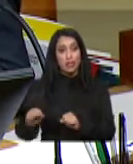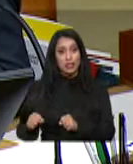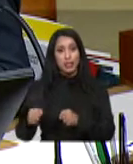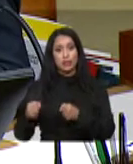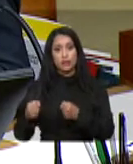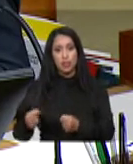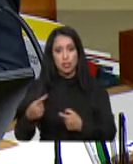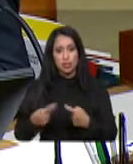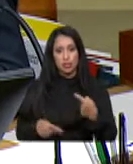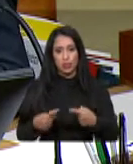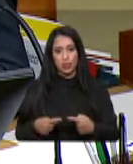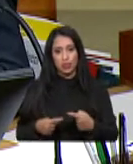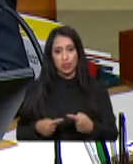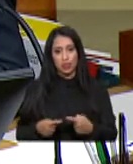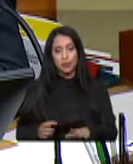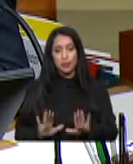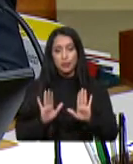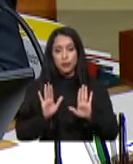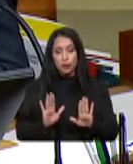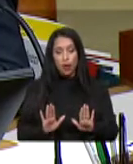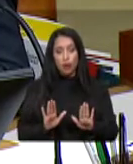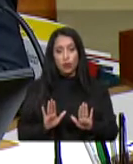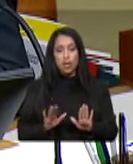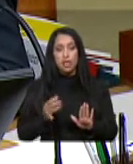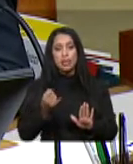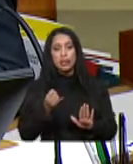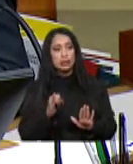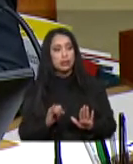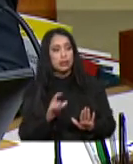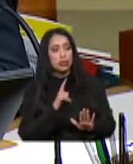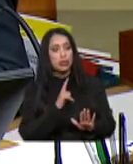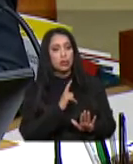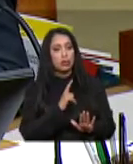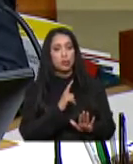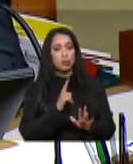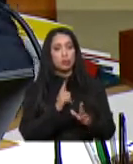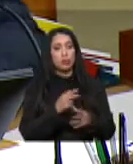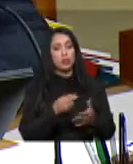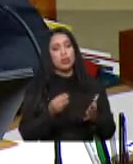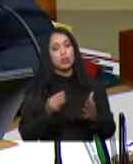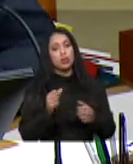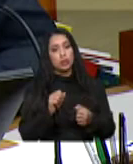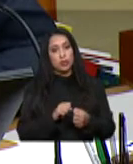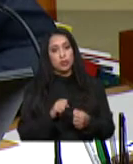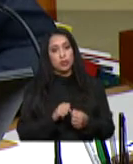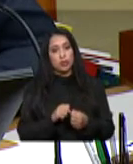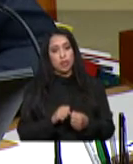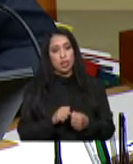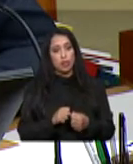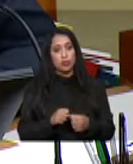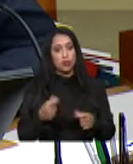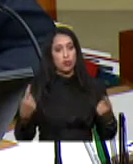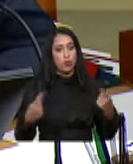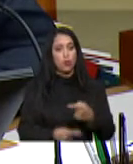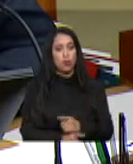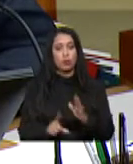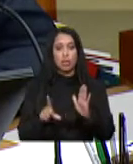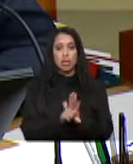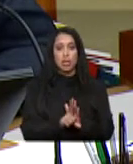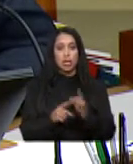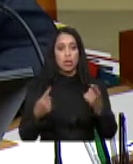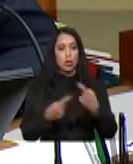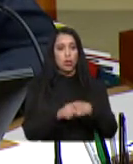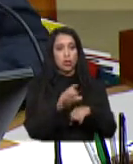própria política. Se, eventualmente, algum desses atos extrapolou os limites legais e